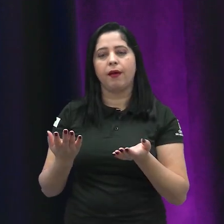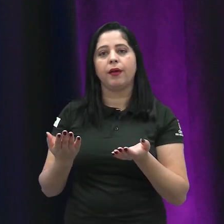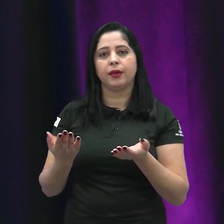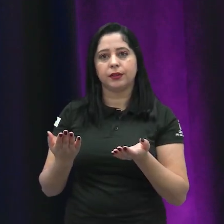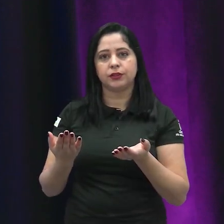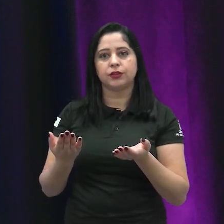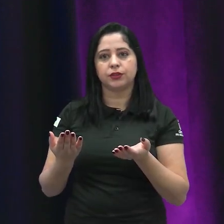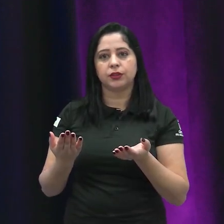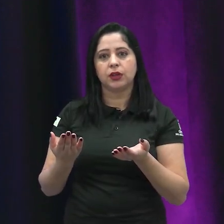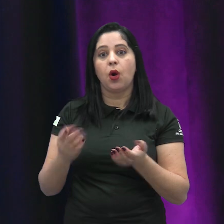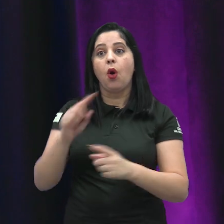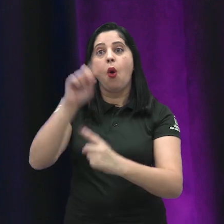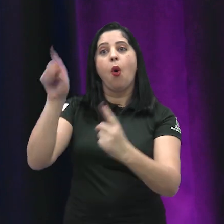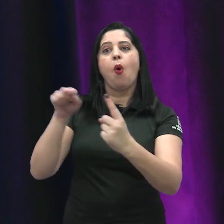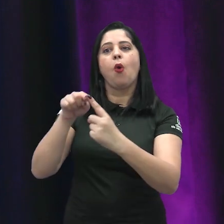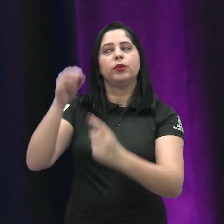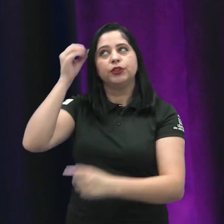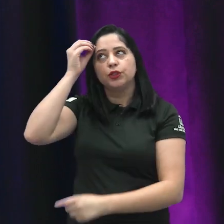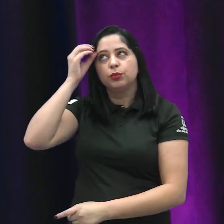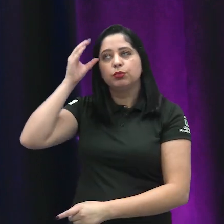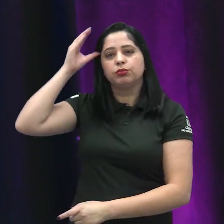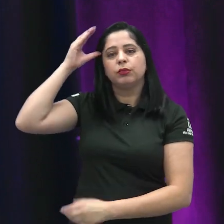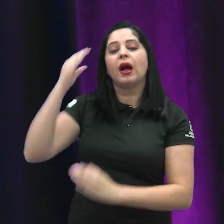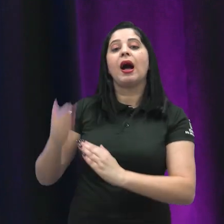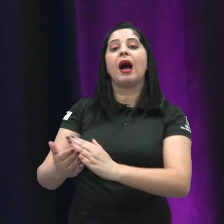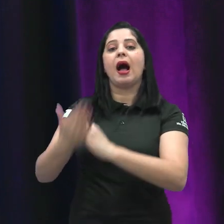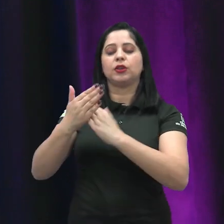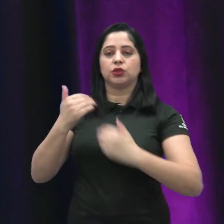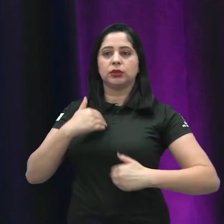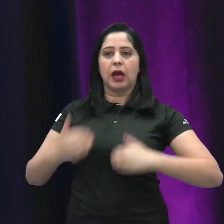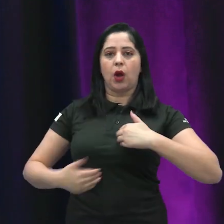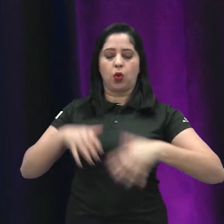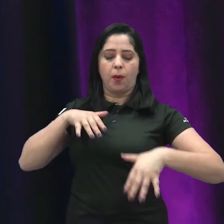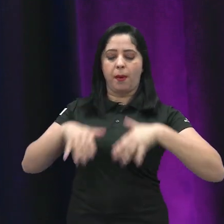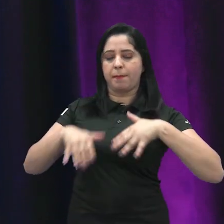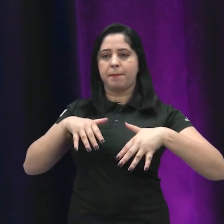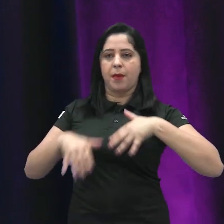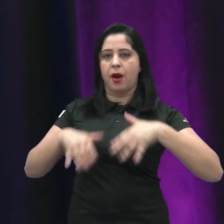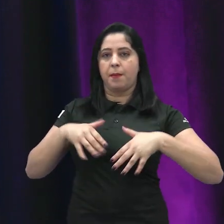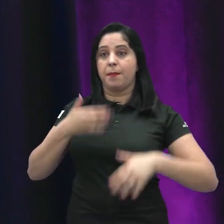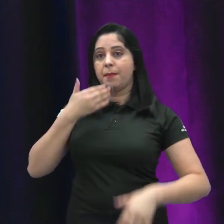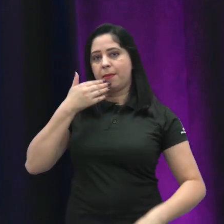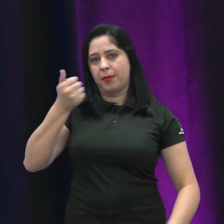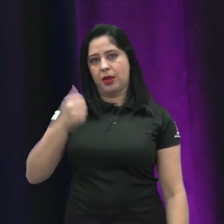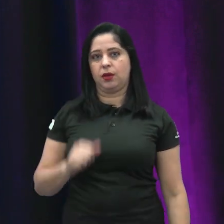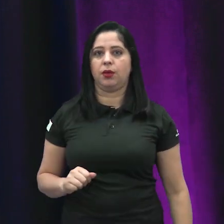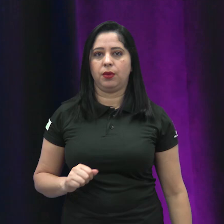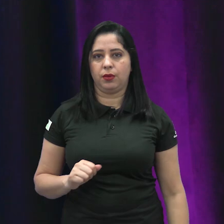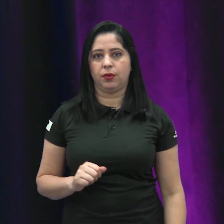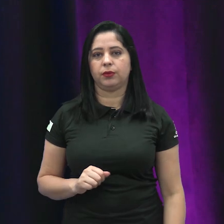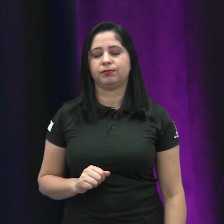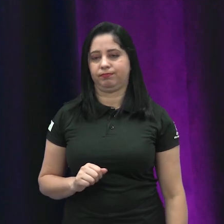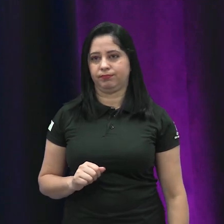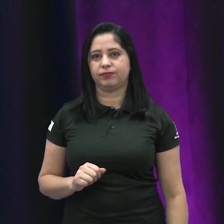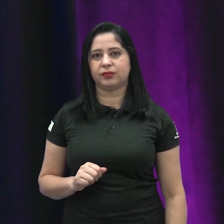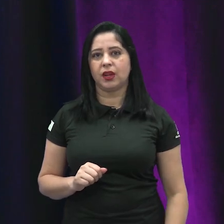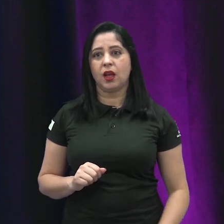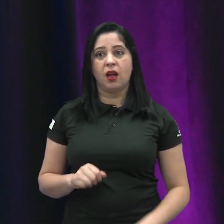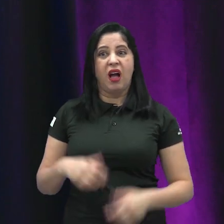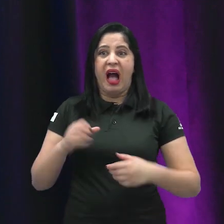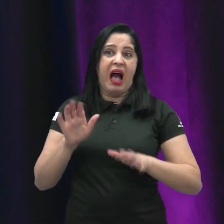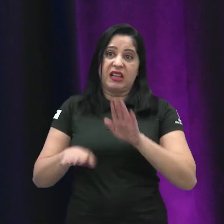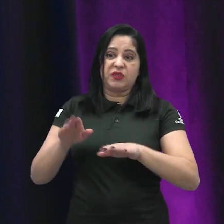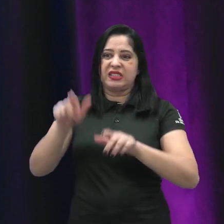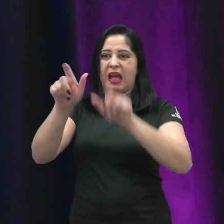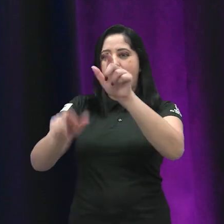gente possa ainda ter mais conhecimento para melhorar o nosso rendimento, o nosso resultado, não só para atletas, para